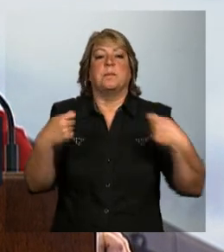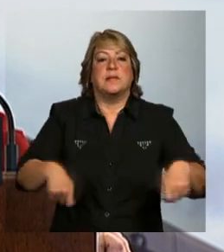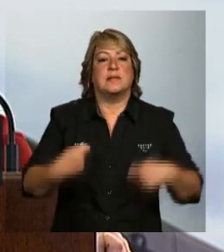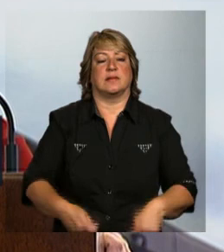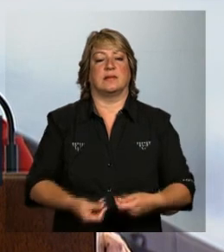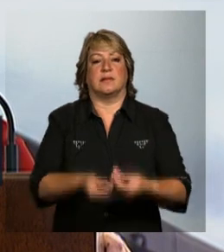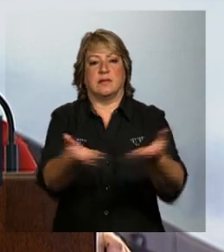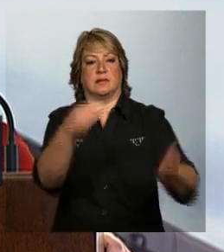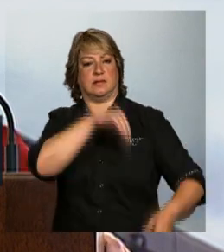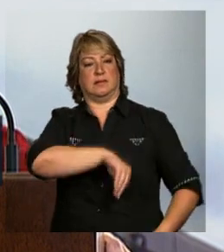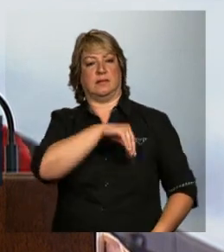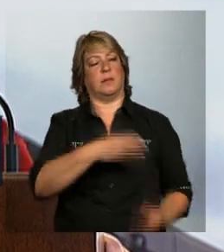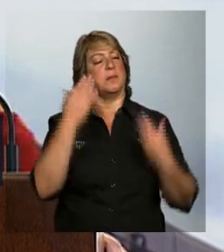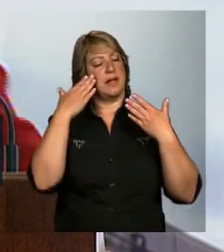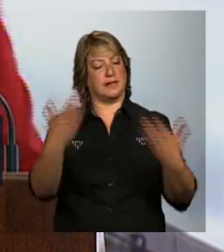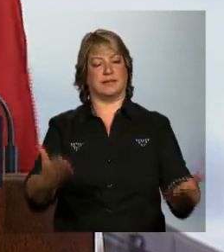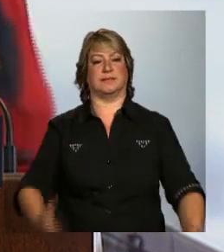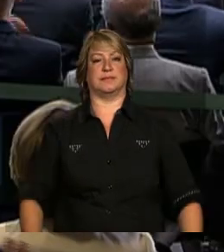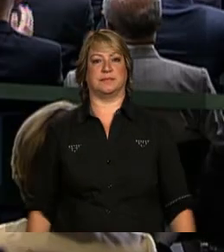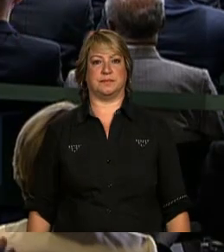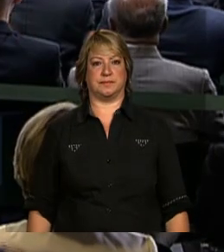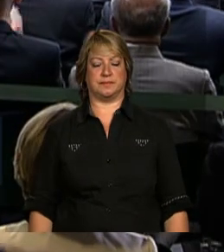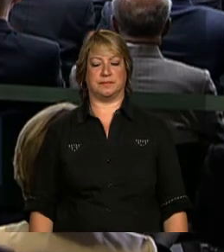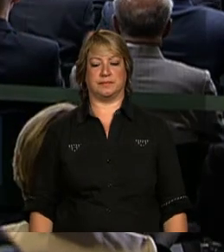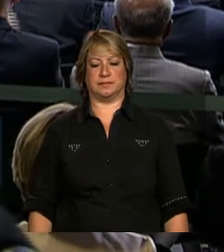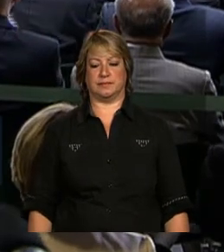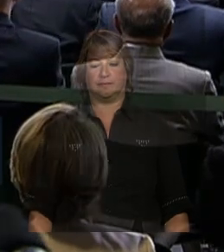de distribuição devemos Muito obrigado